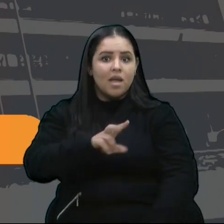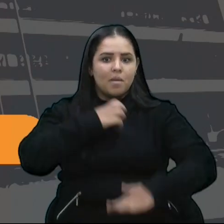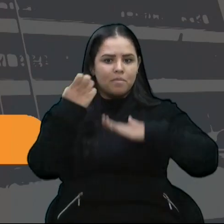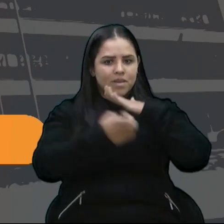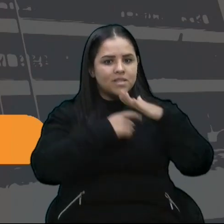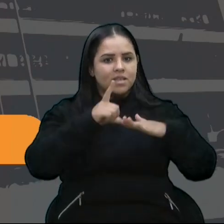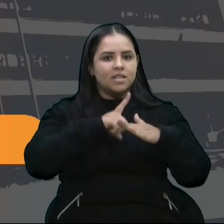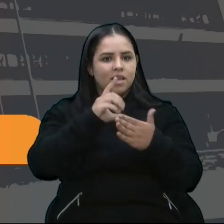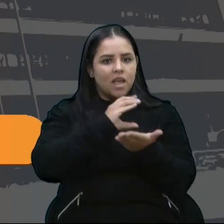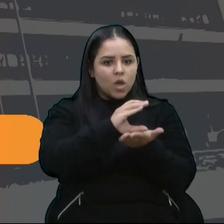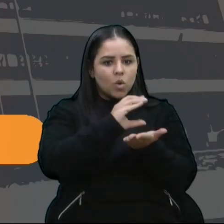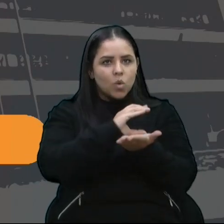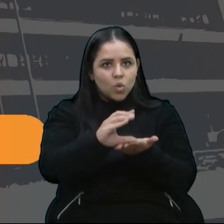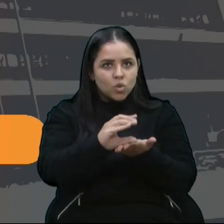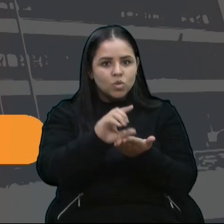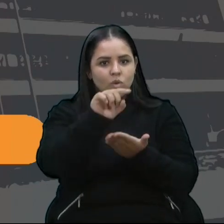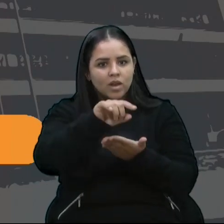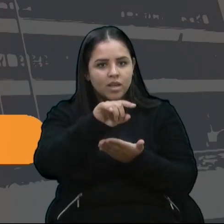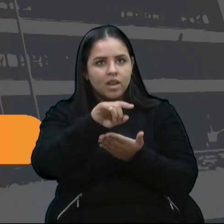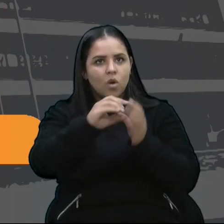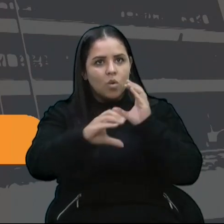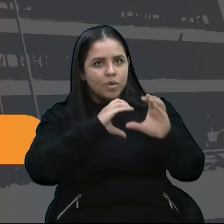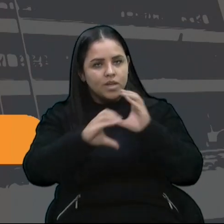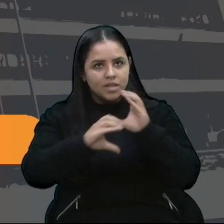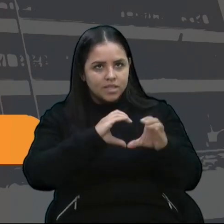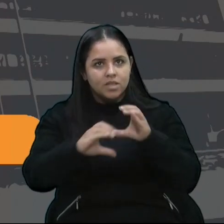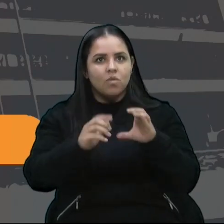esse investimento, tanto na mídia